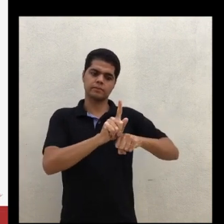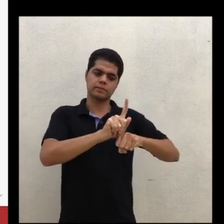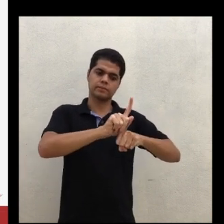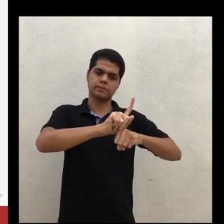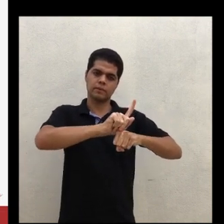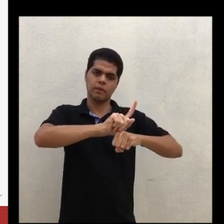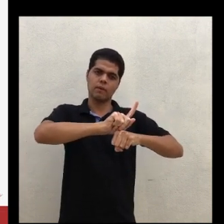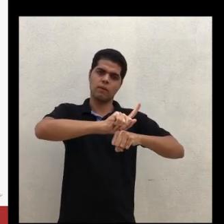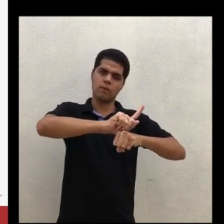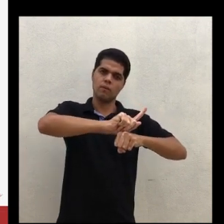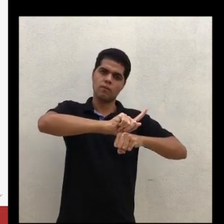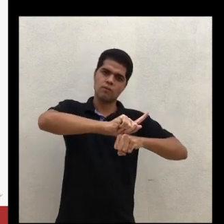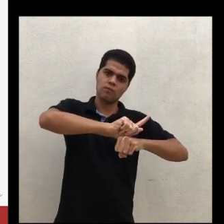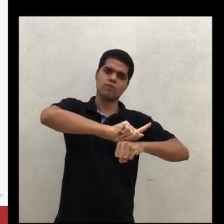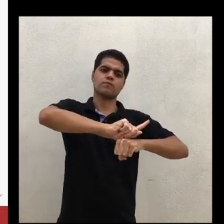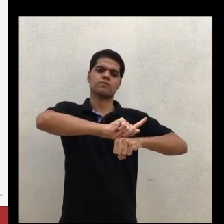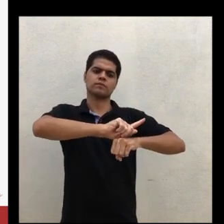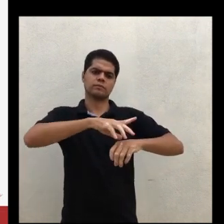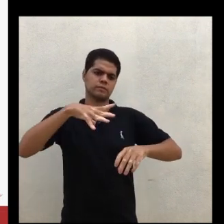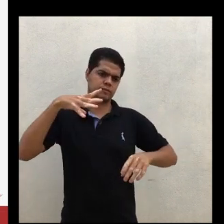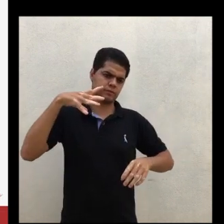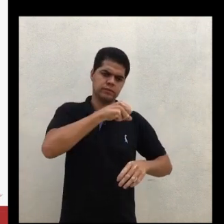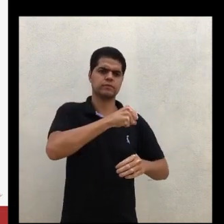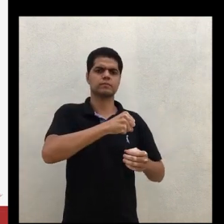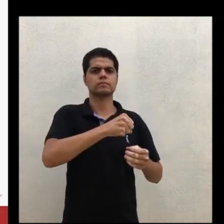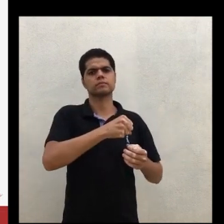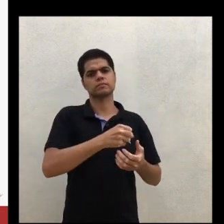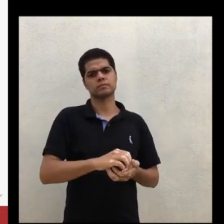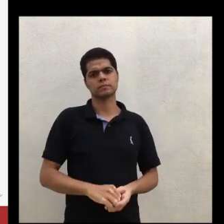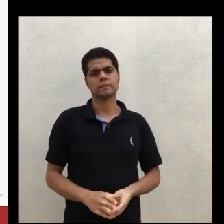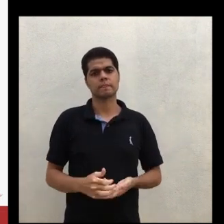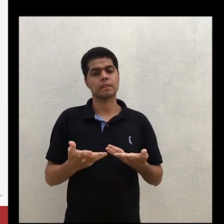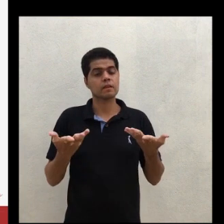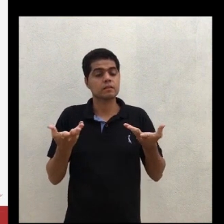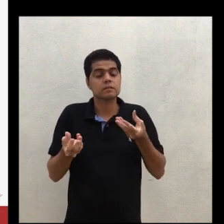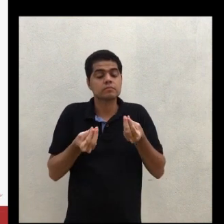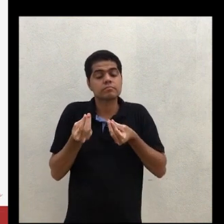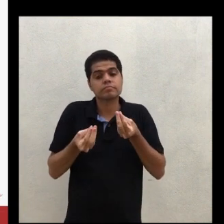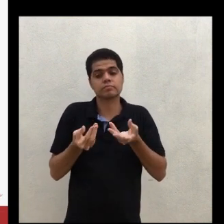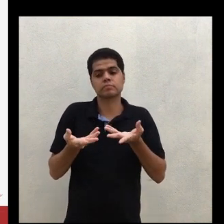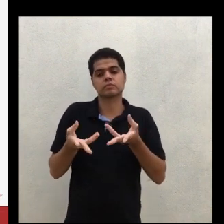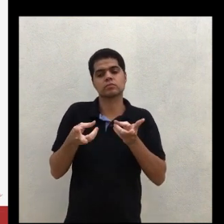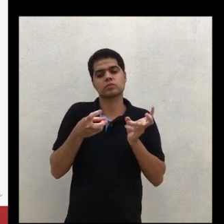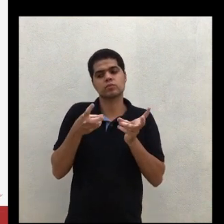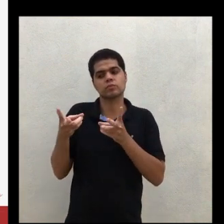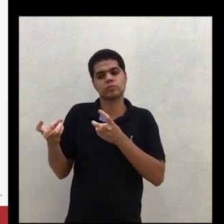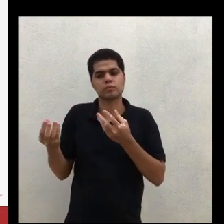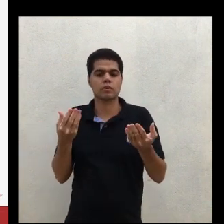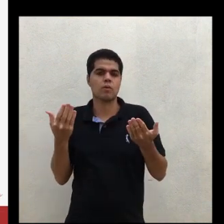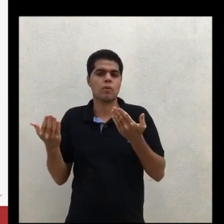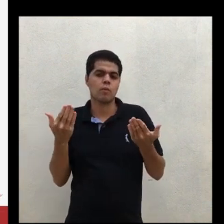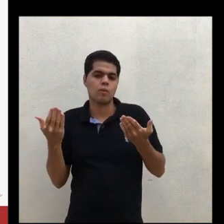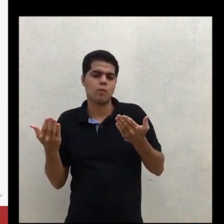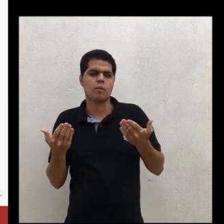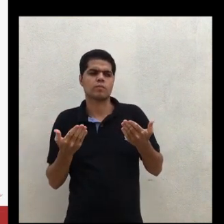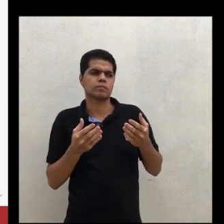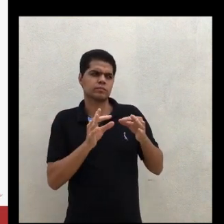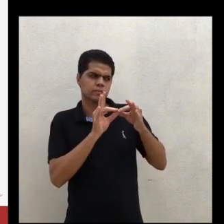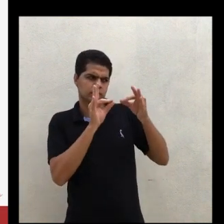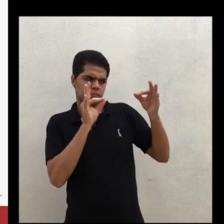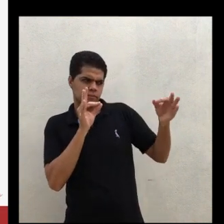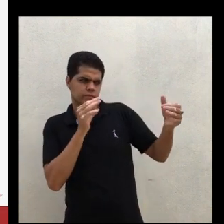eu trabalho o tanto que eu me aproximo do conjunto de velocidades mais altas,